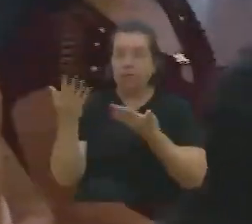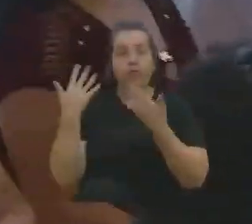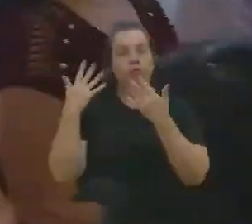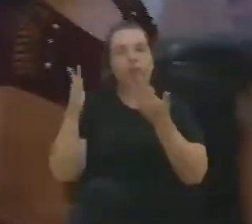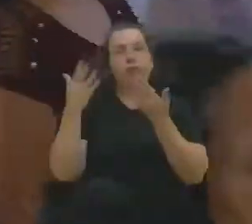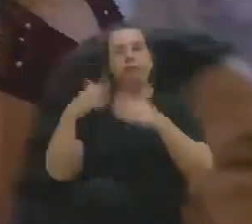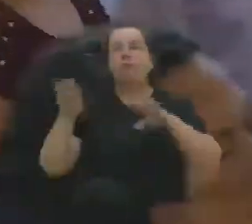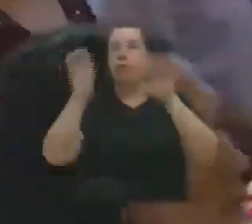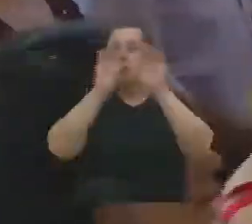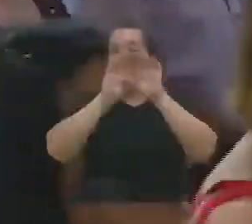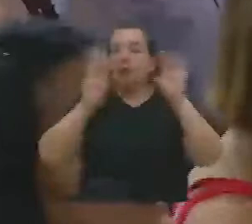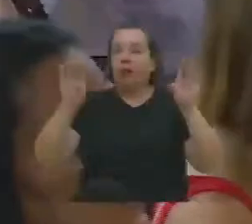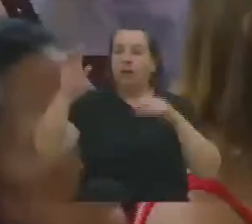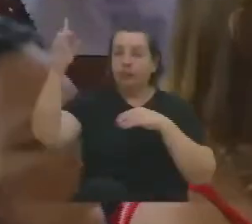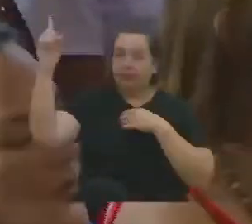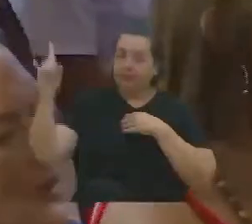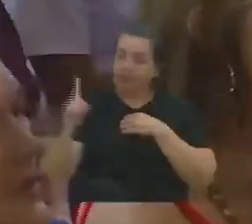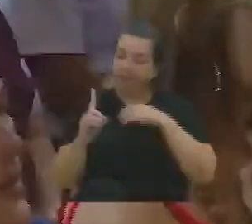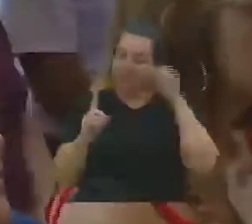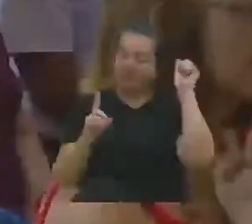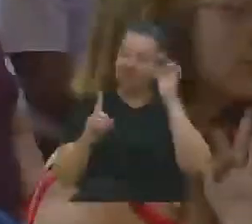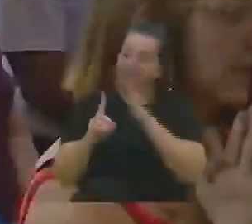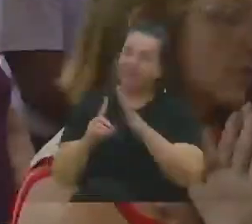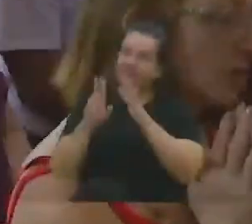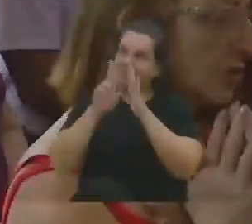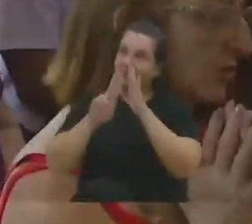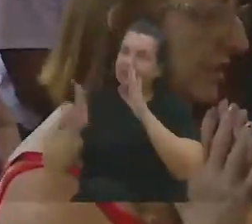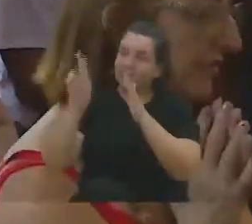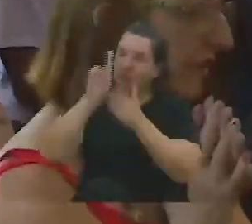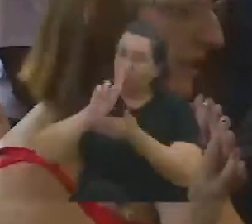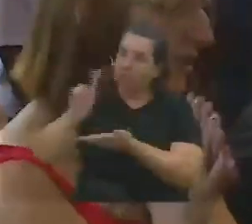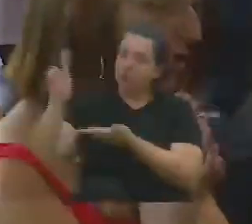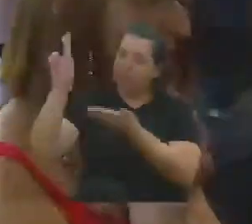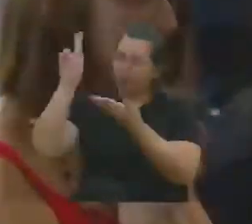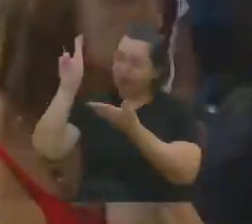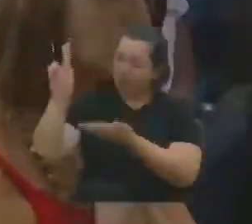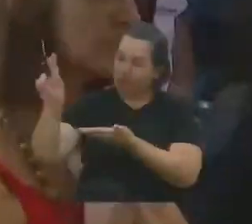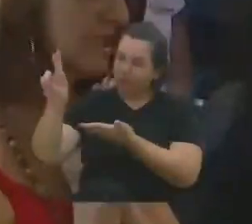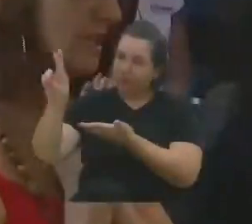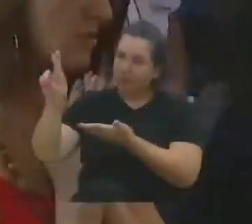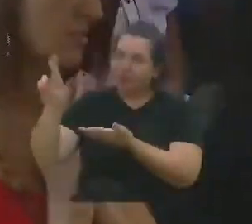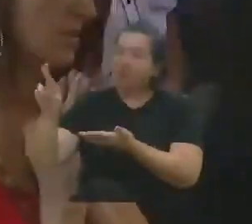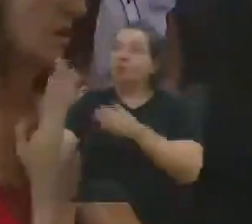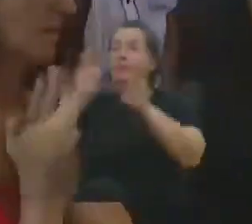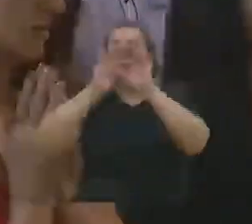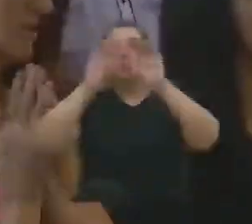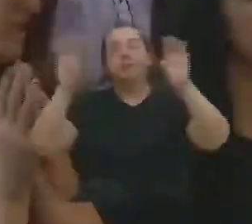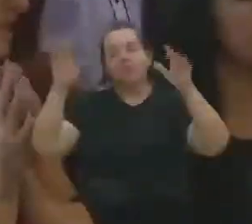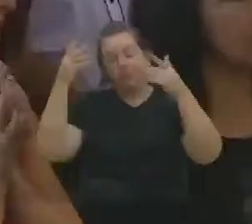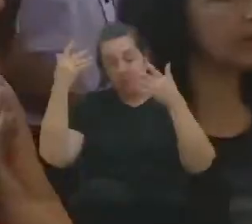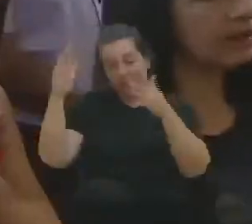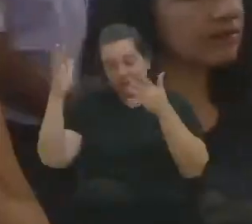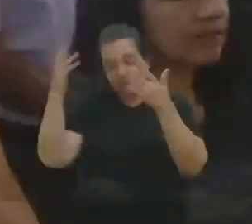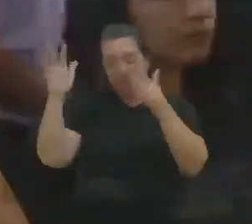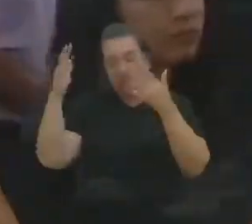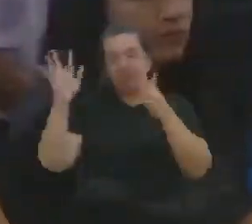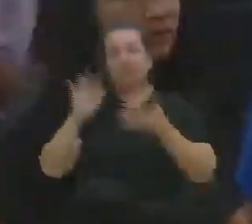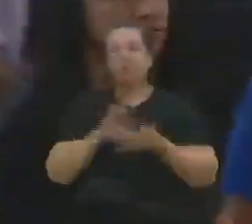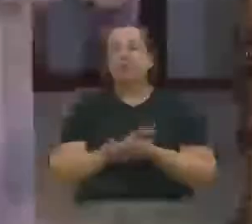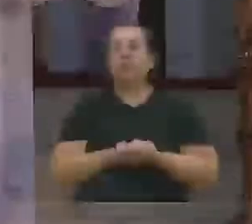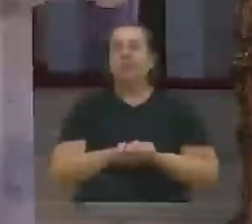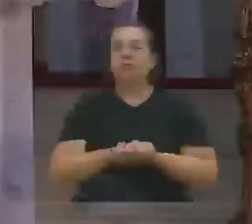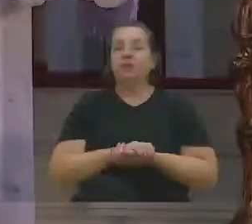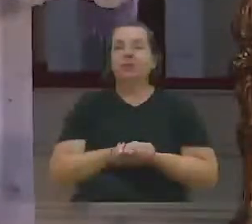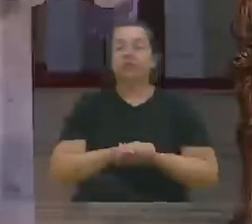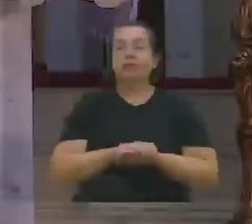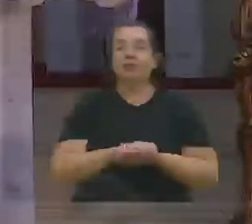glória. Hosana nas alturas, bendito que vem em nome do Senhor, hosana nas alturas.